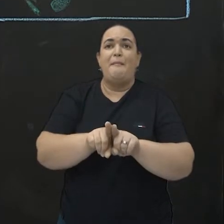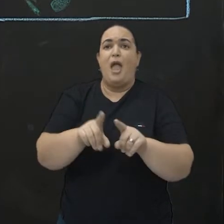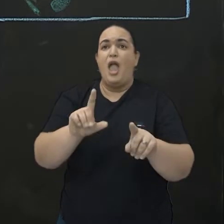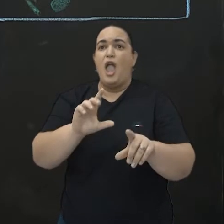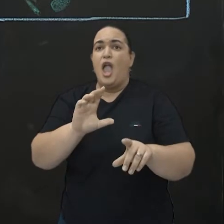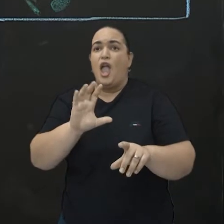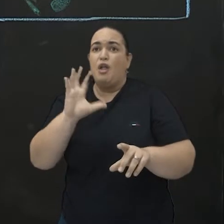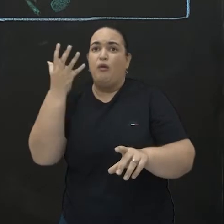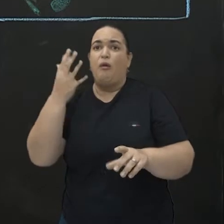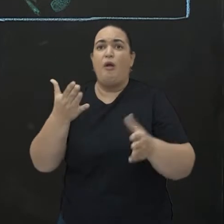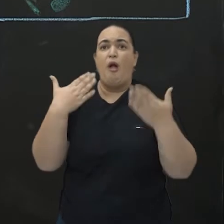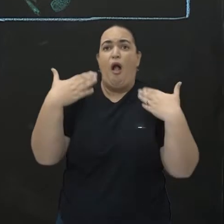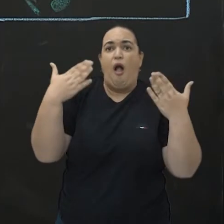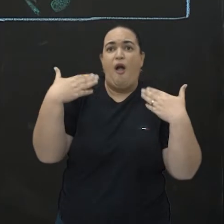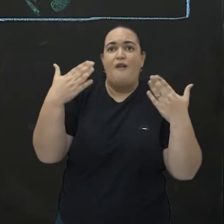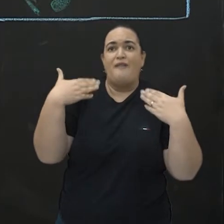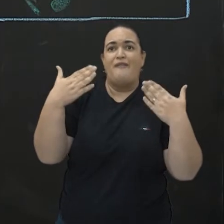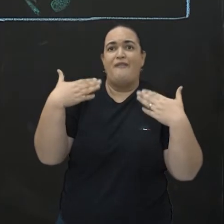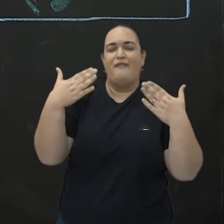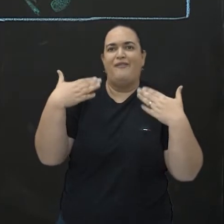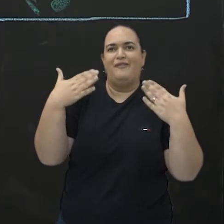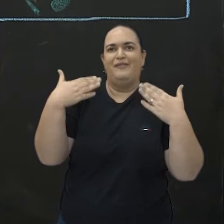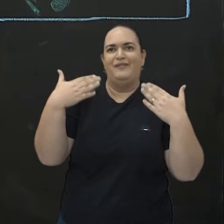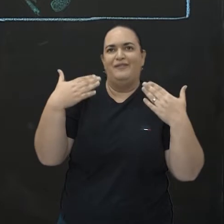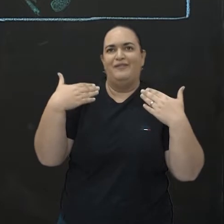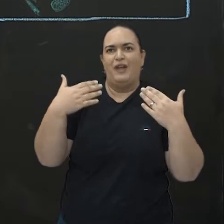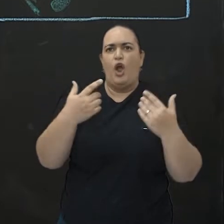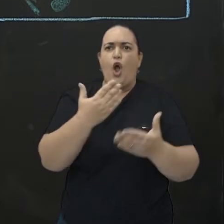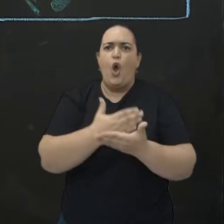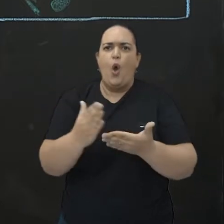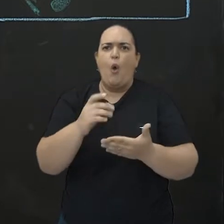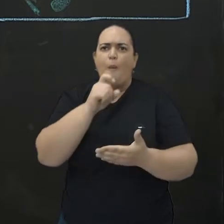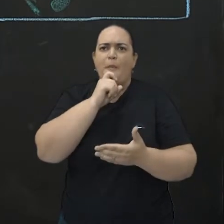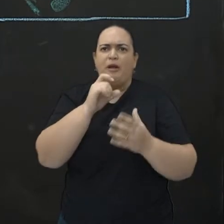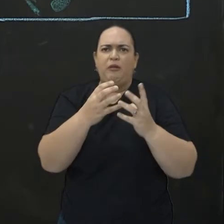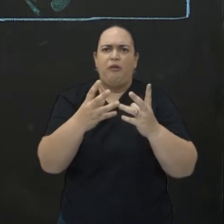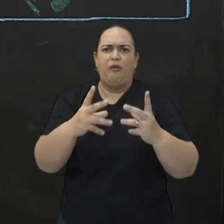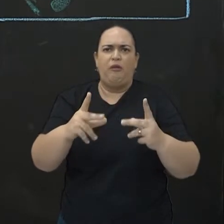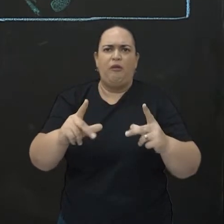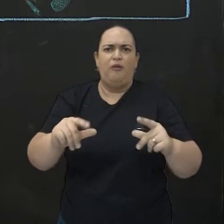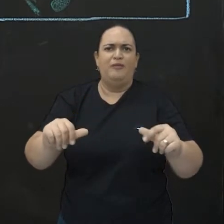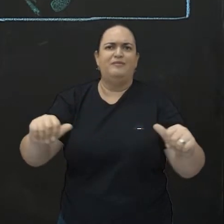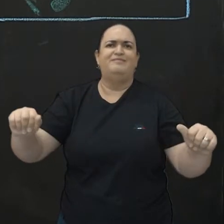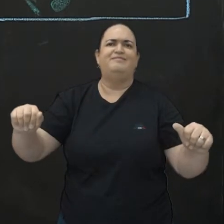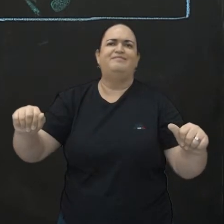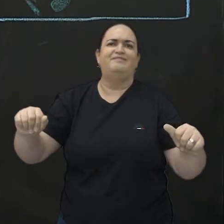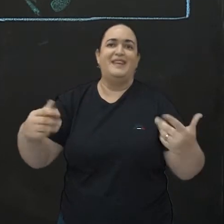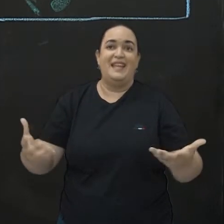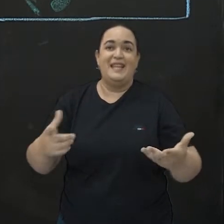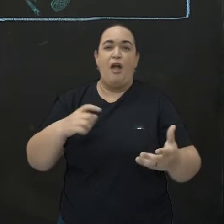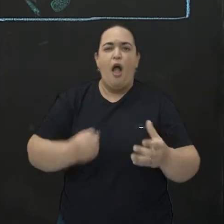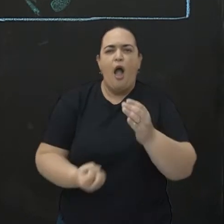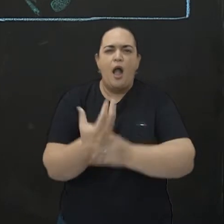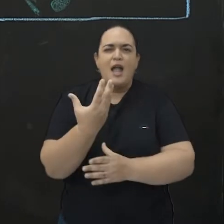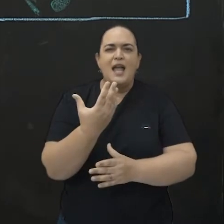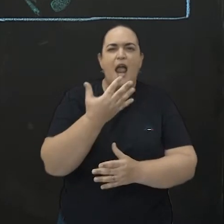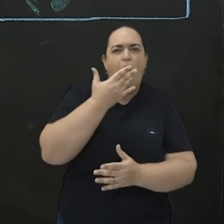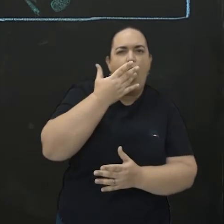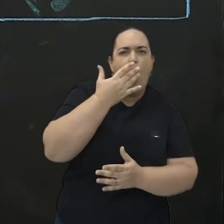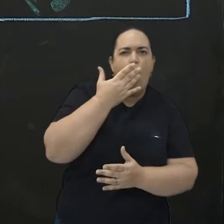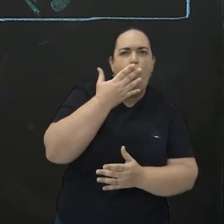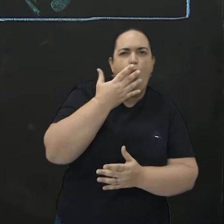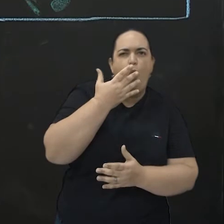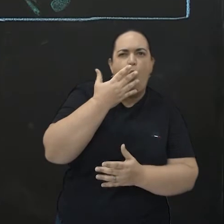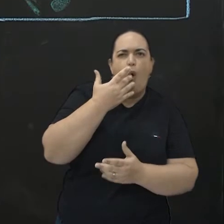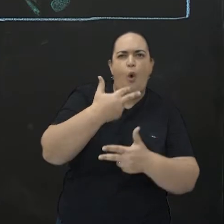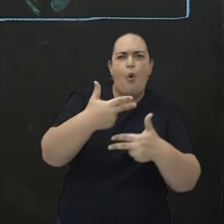suficiente para acontecer parte de degelo nessas áreas. E isso acaba formando essas cores exuberantes na